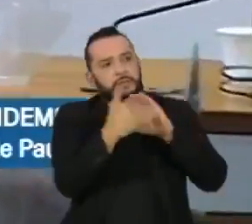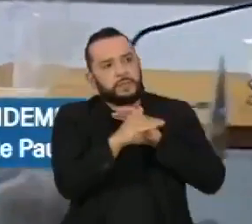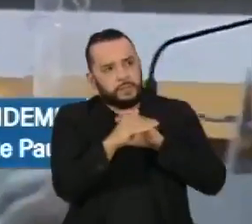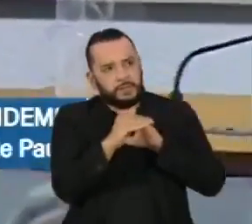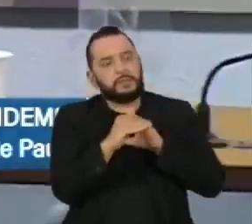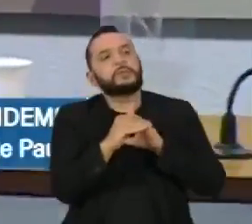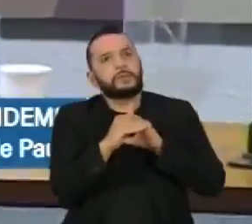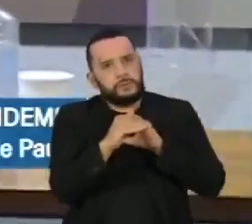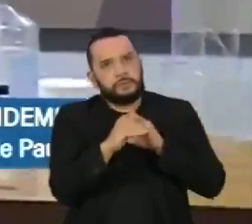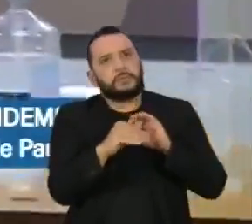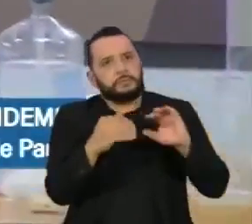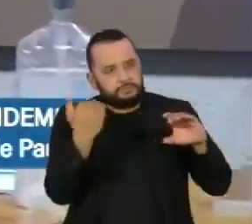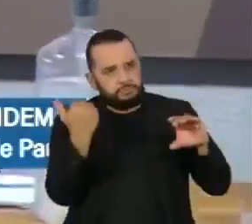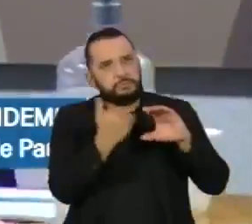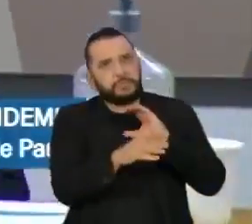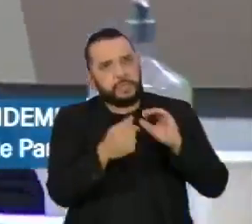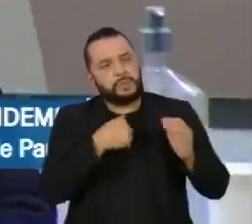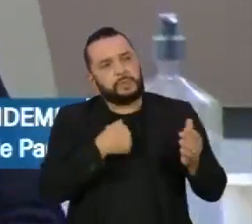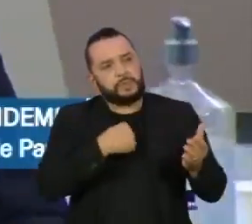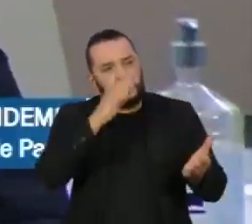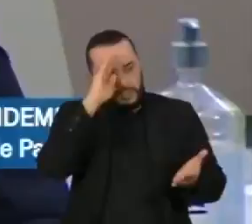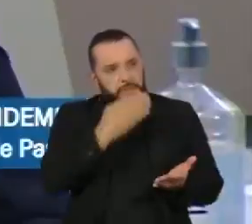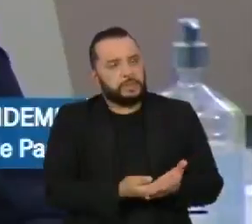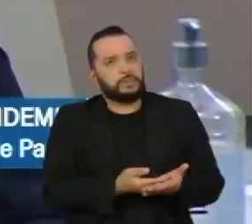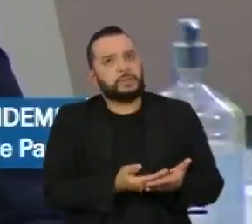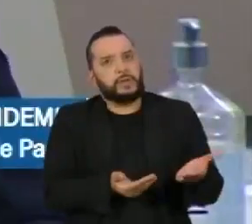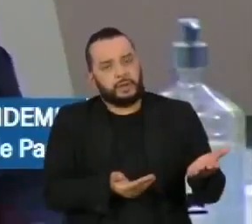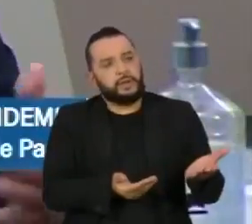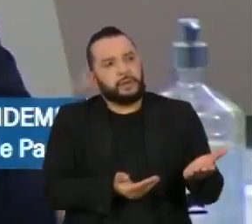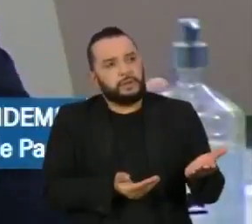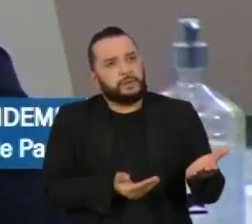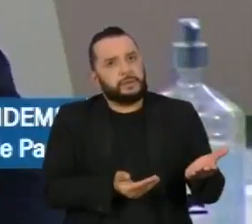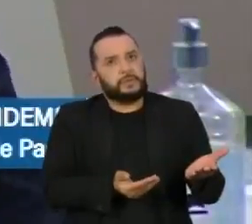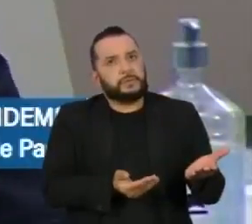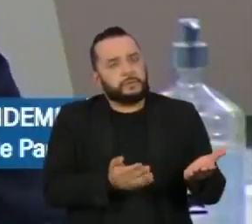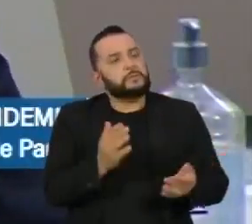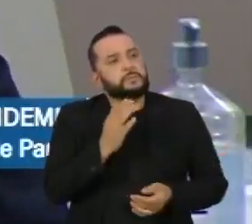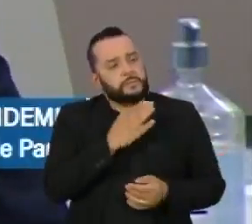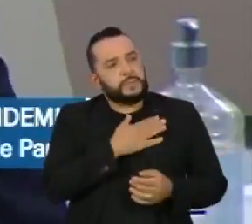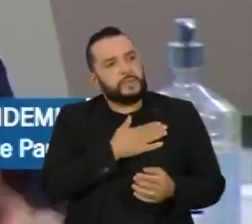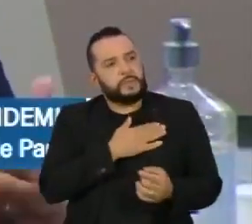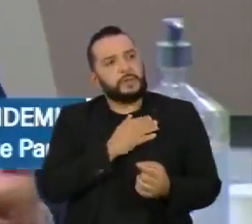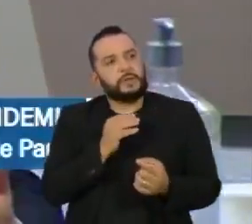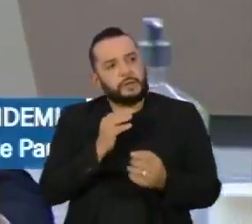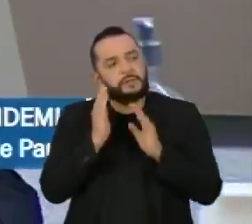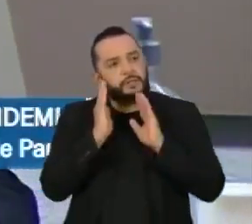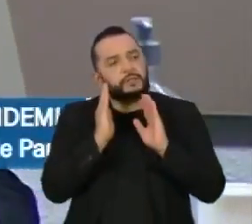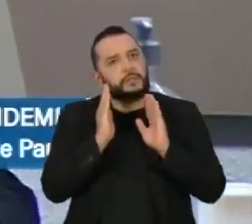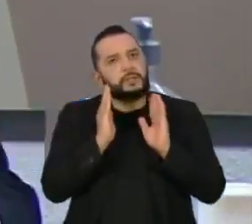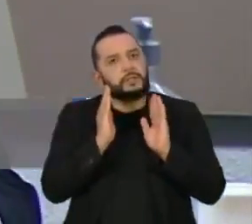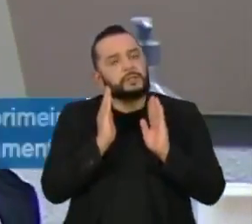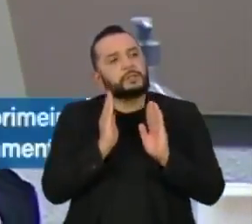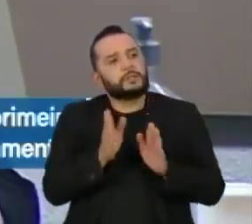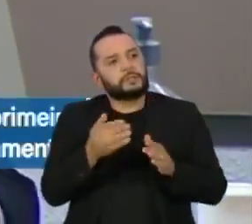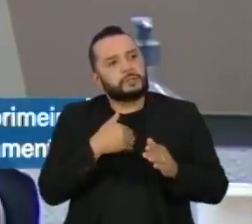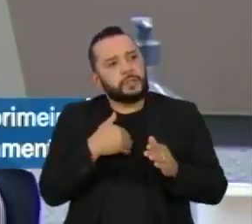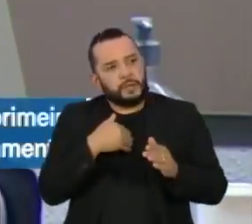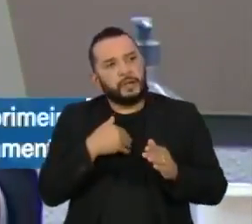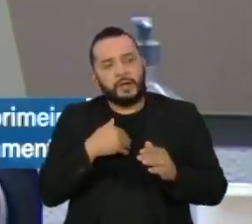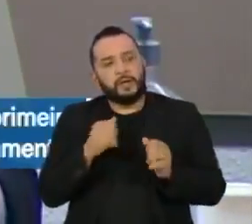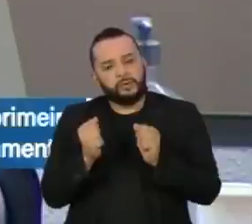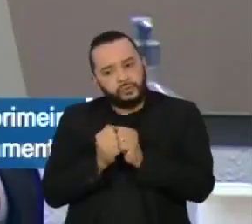forma eletrônica. É o que eu acreditava, a minha aproximação em conduzir o